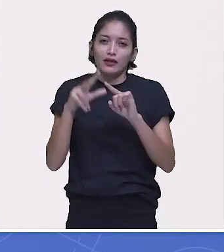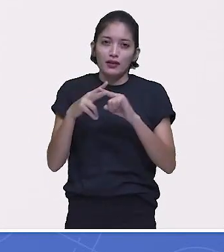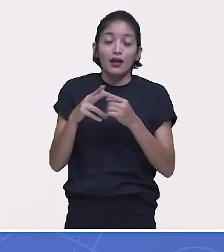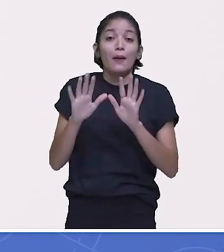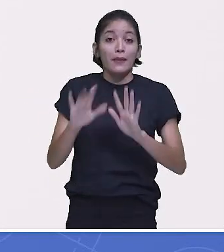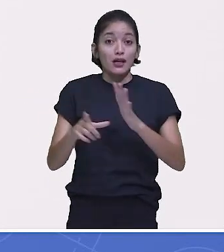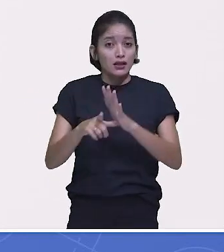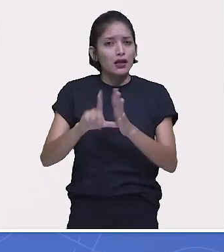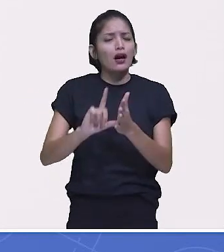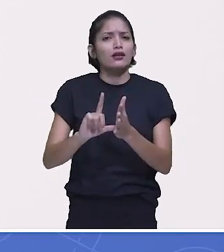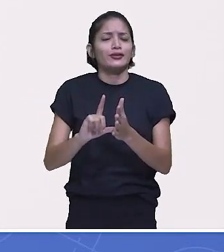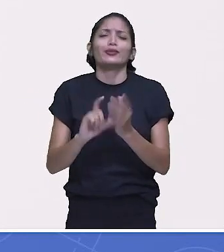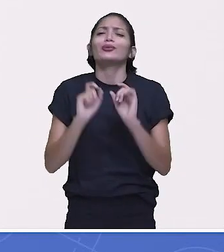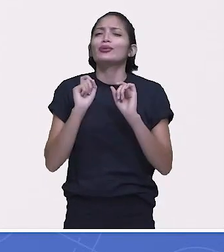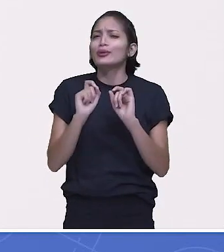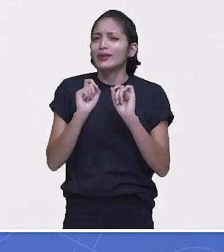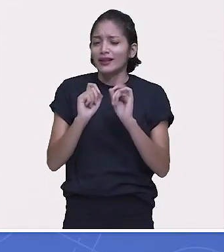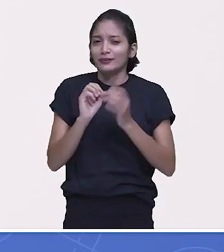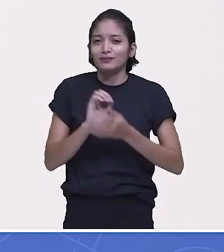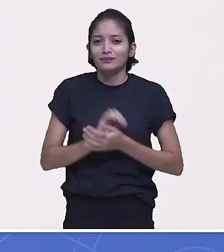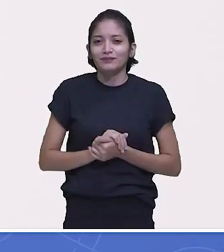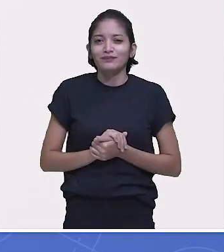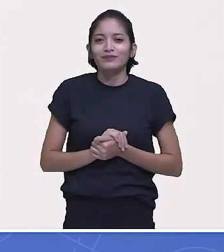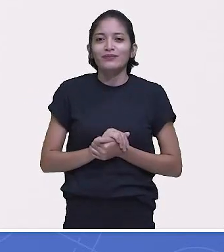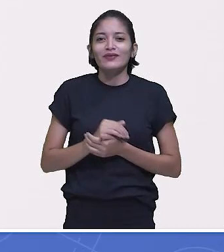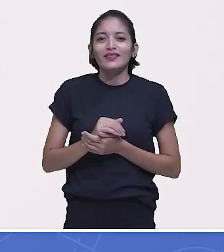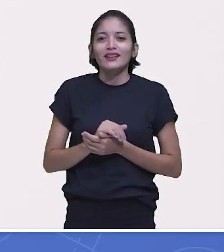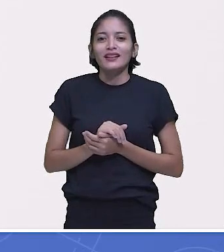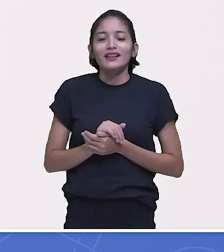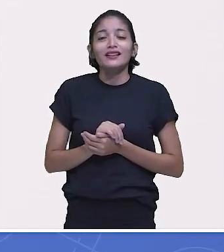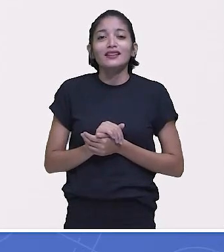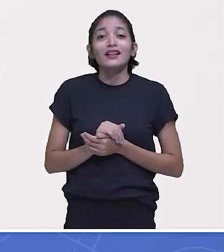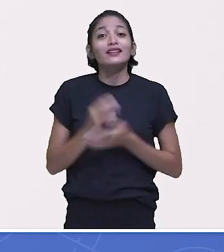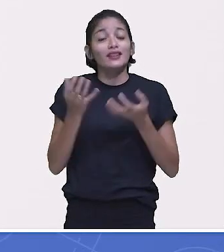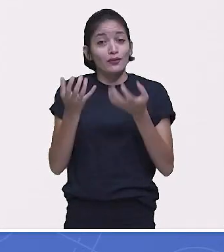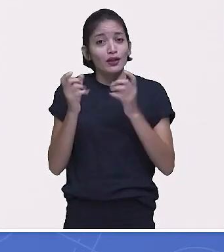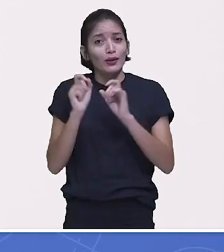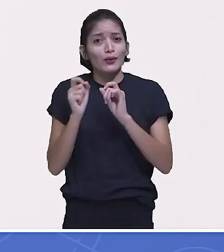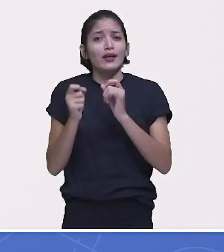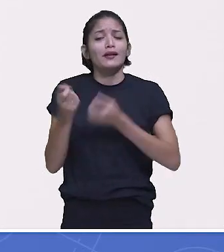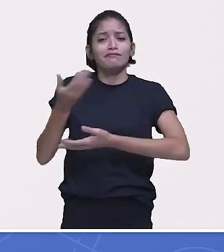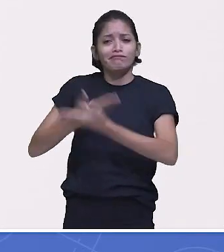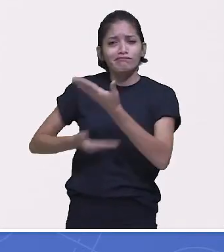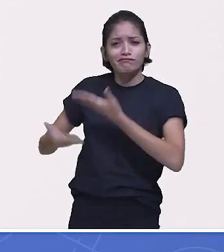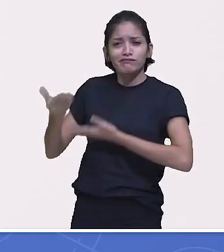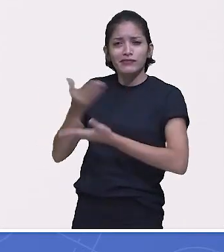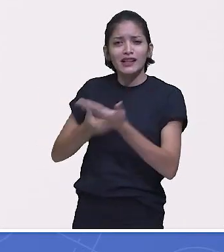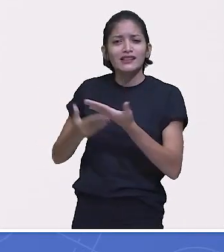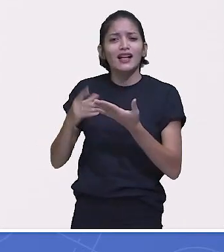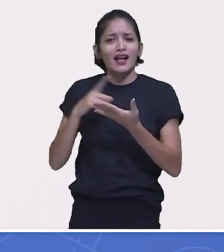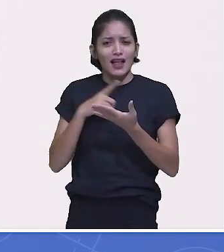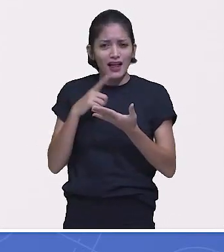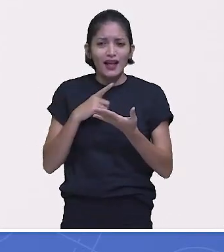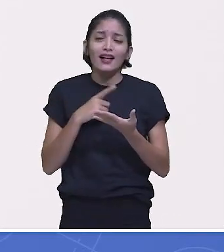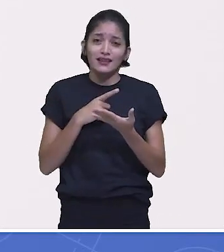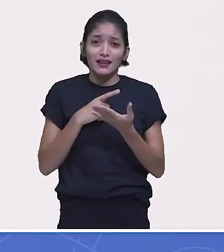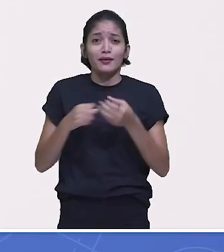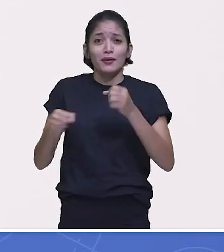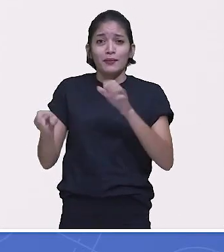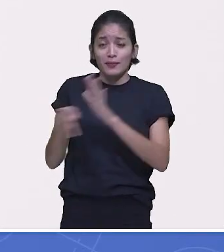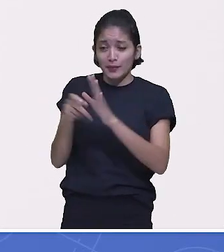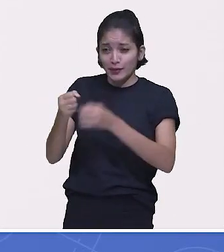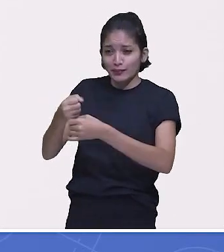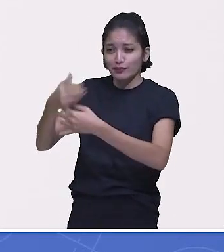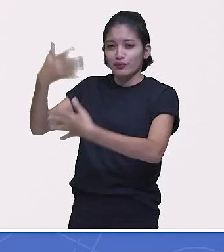das correções, claro, eu gostaria de participar com vocês aqui, manter uma interatividade aqui no chat,